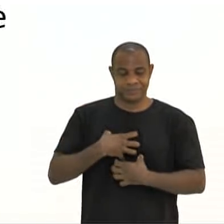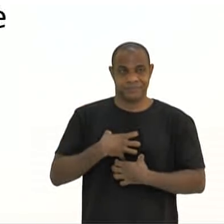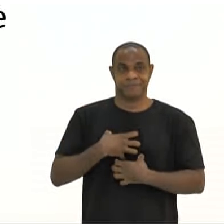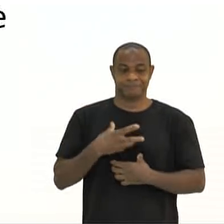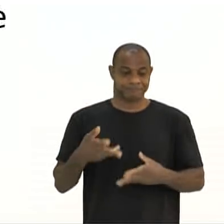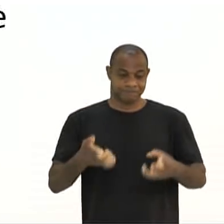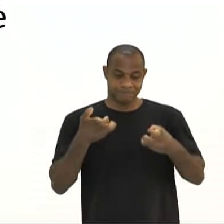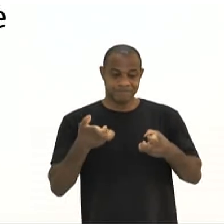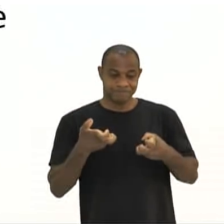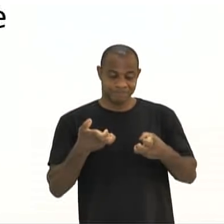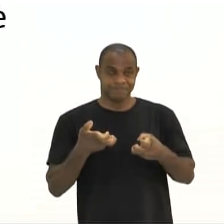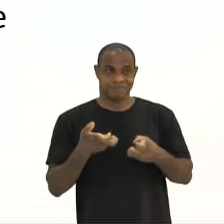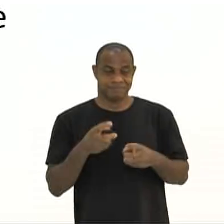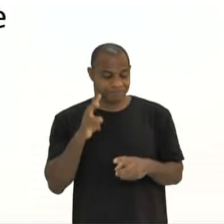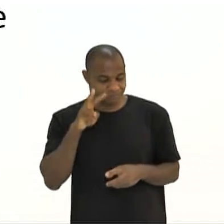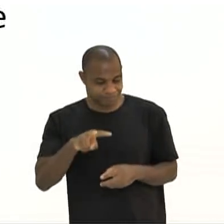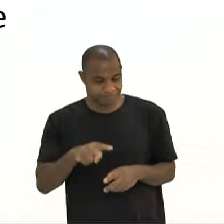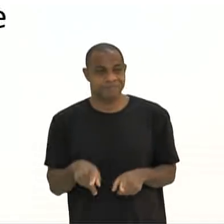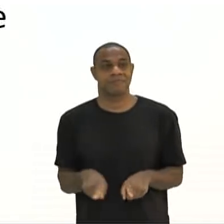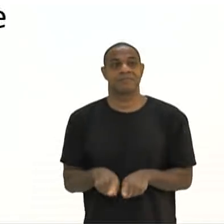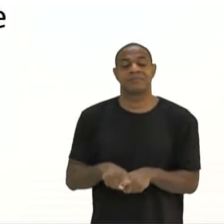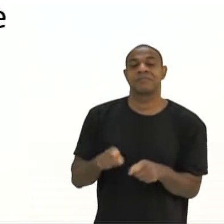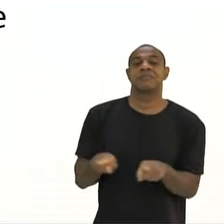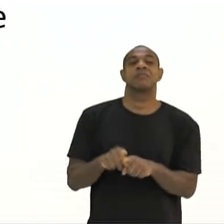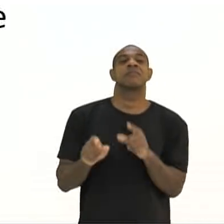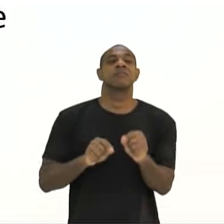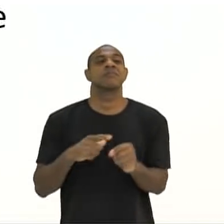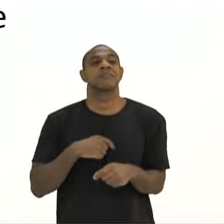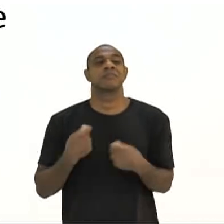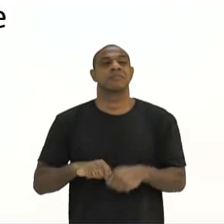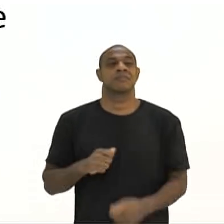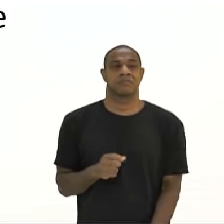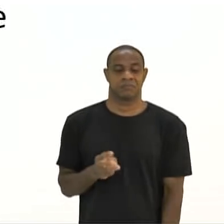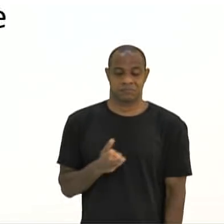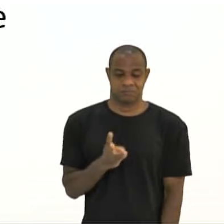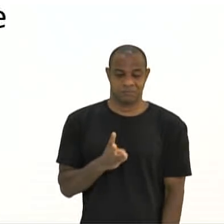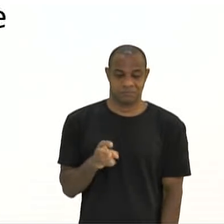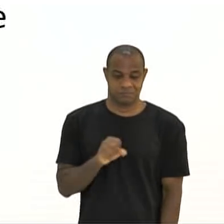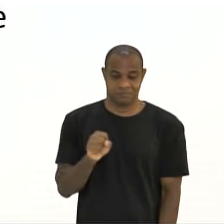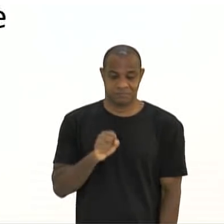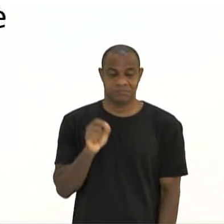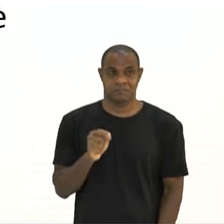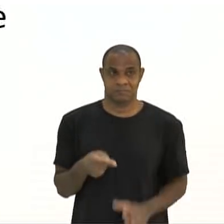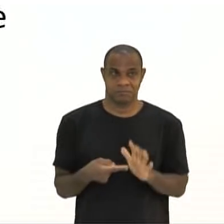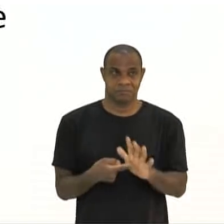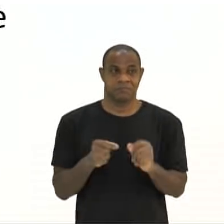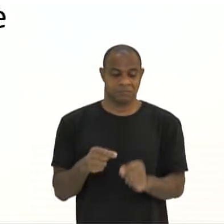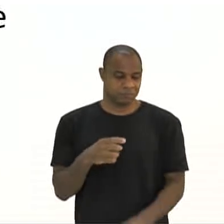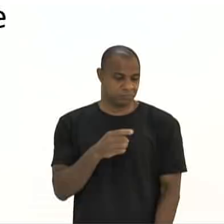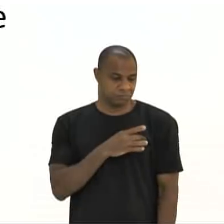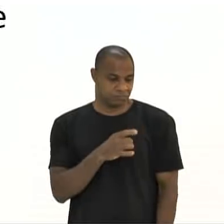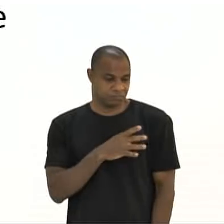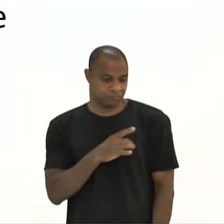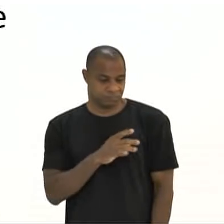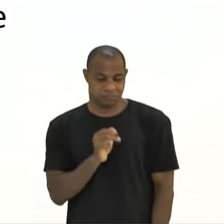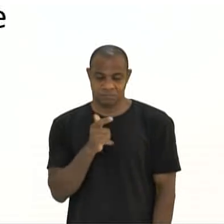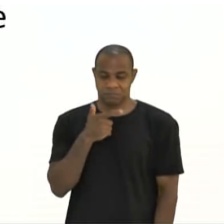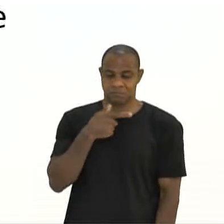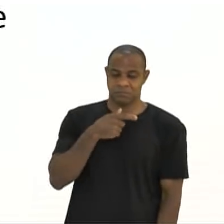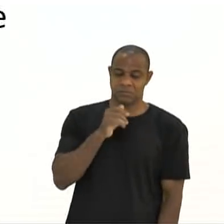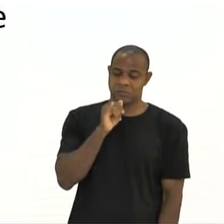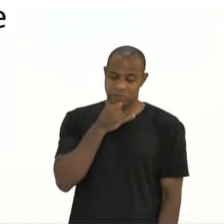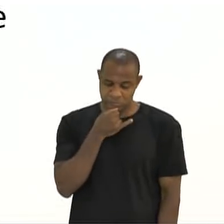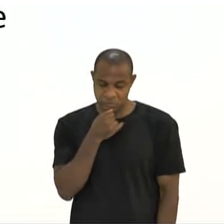alegria. Logo a seguir, precisamente 33 segundos depois, aparece o medo e a tristeza,